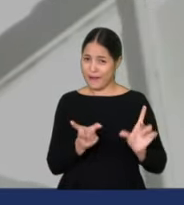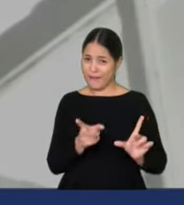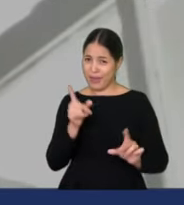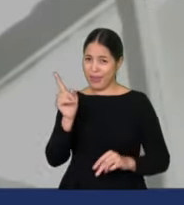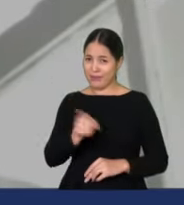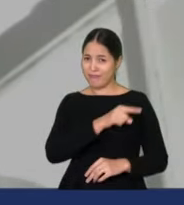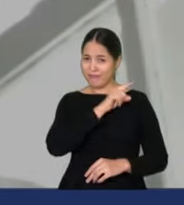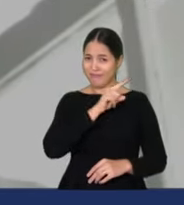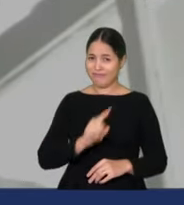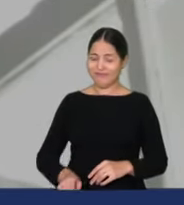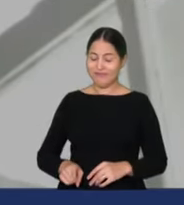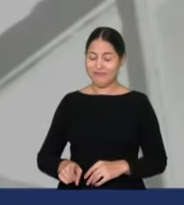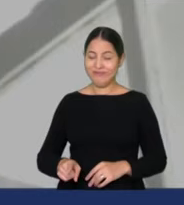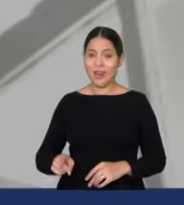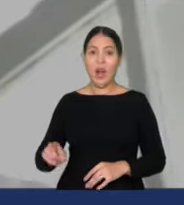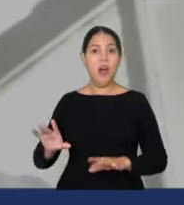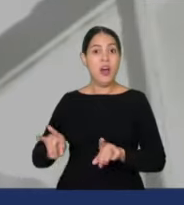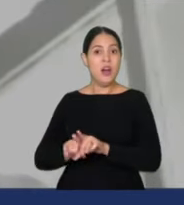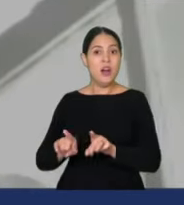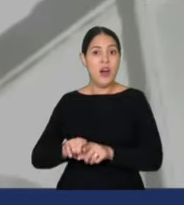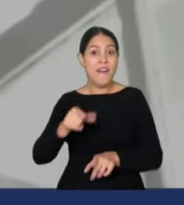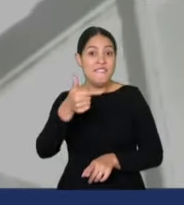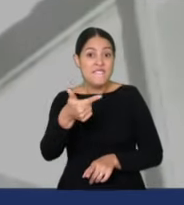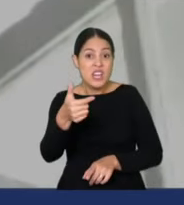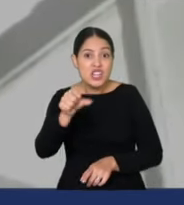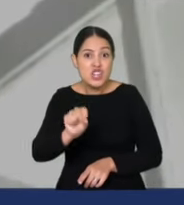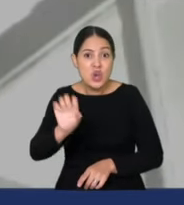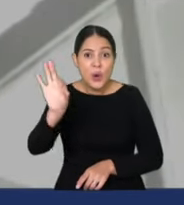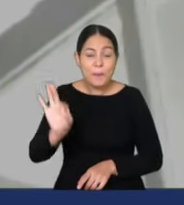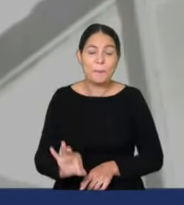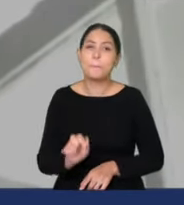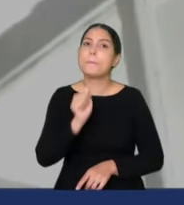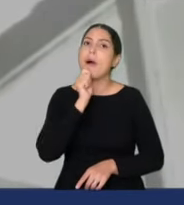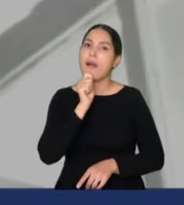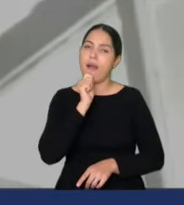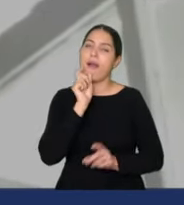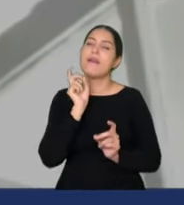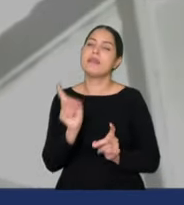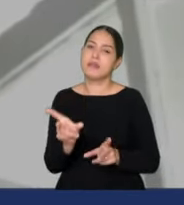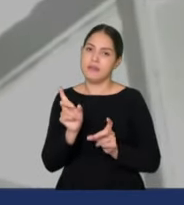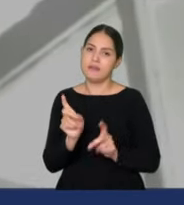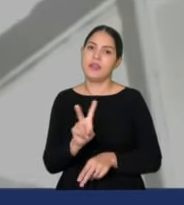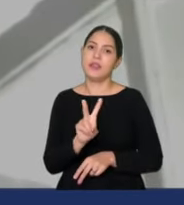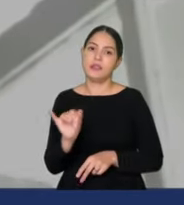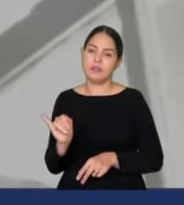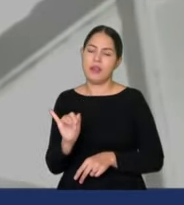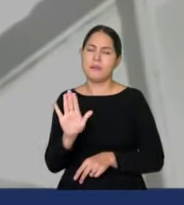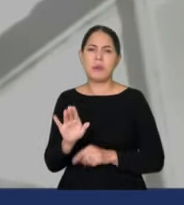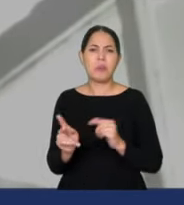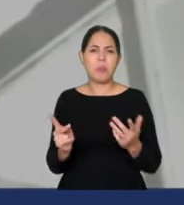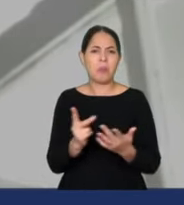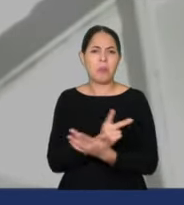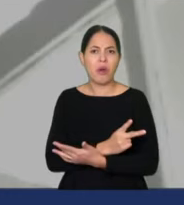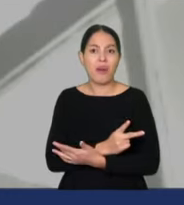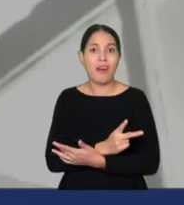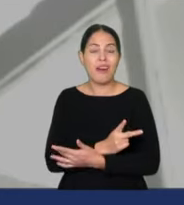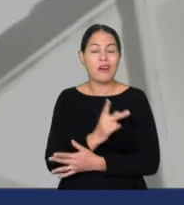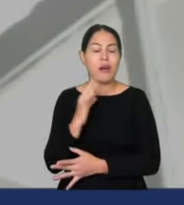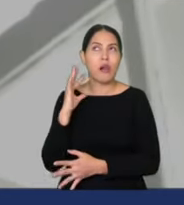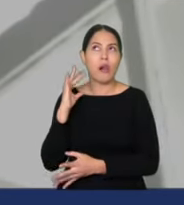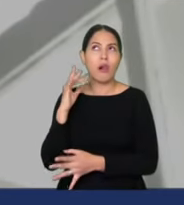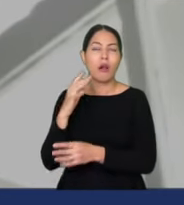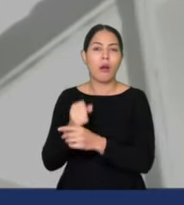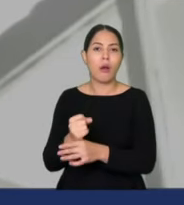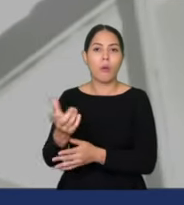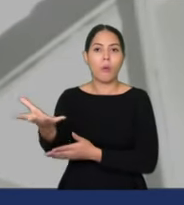e 28% ainda estão em processo de venda. Isso gerou uma arrecadação de aproximadamente